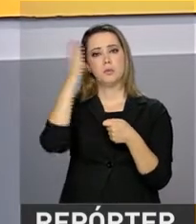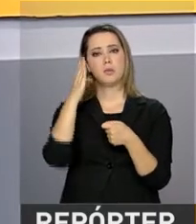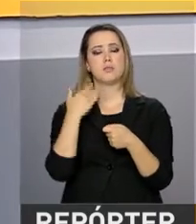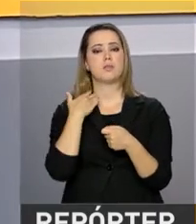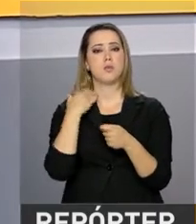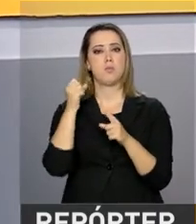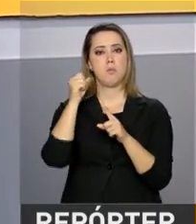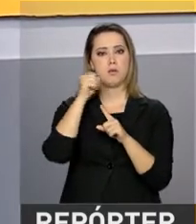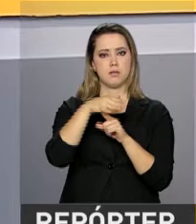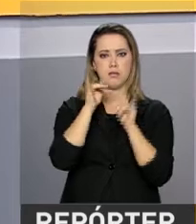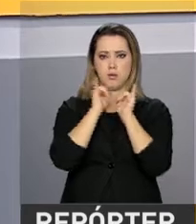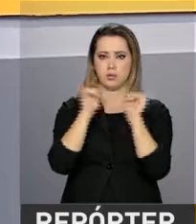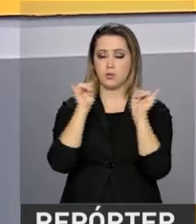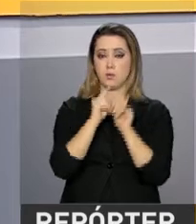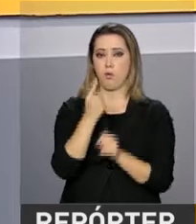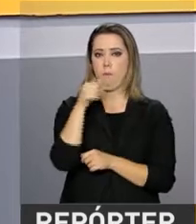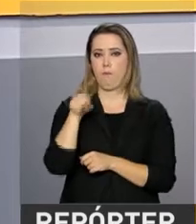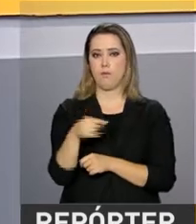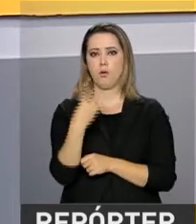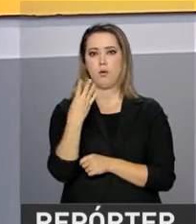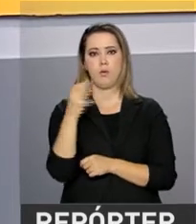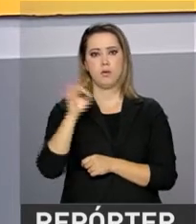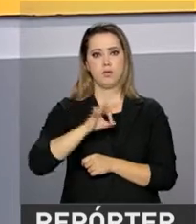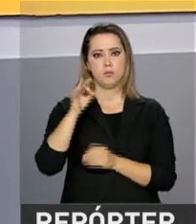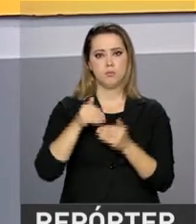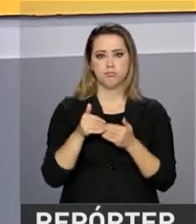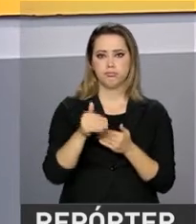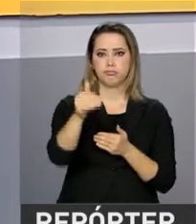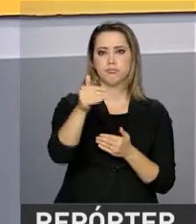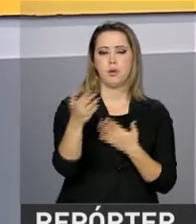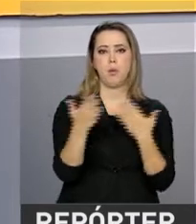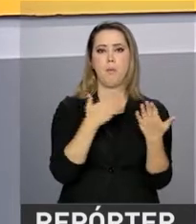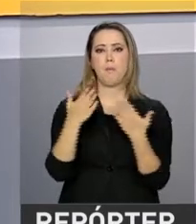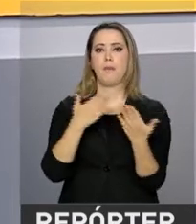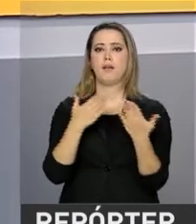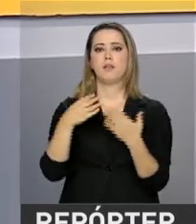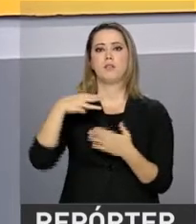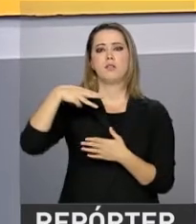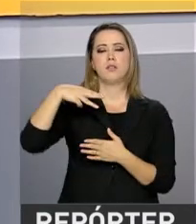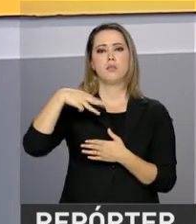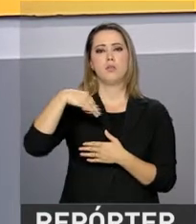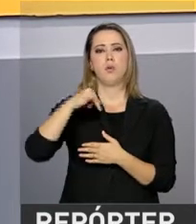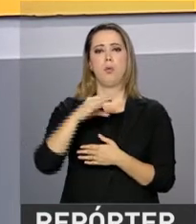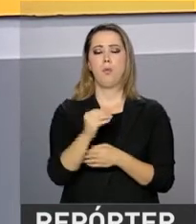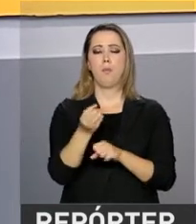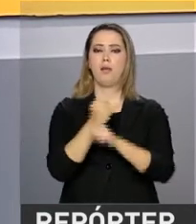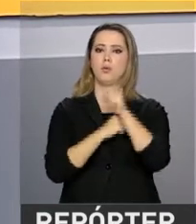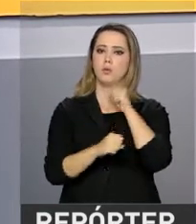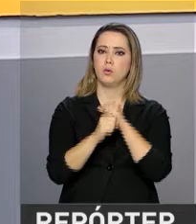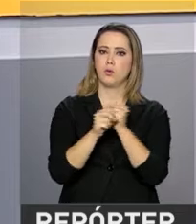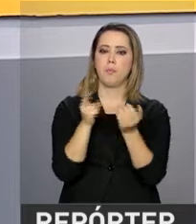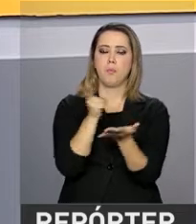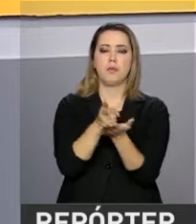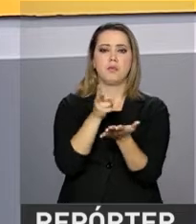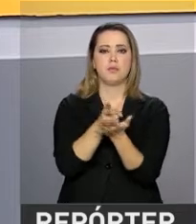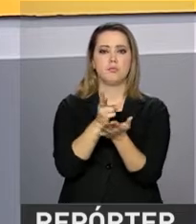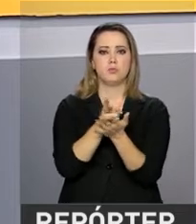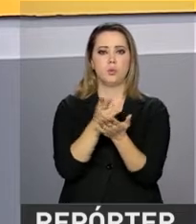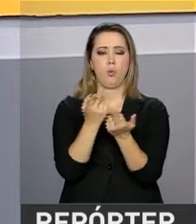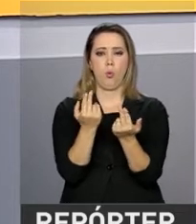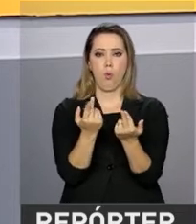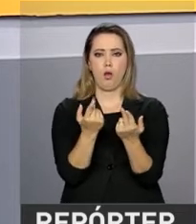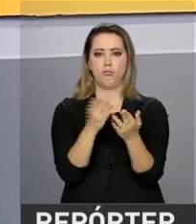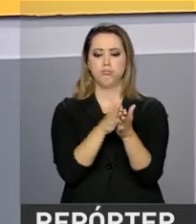maio em comparação ao mesmo período do ano passado o dado está sem ajustes já que são períodos iguais na comparação